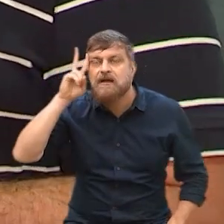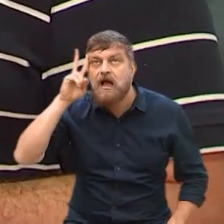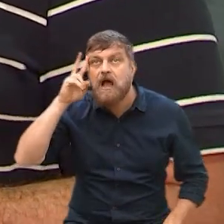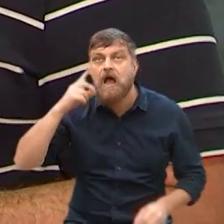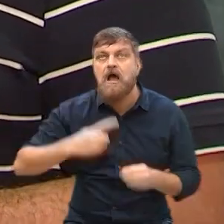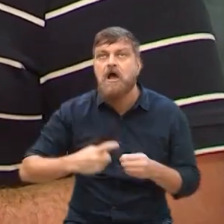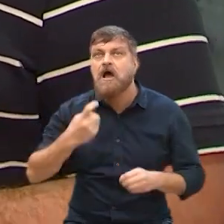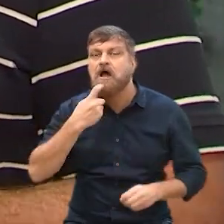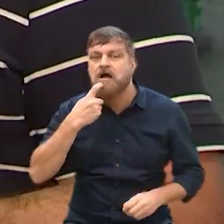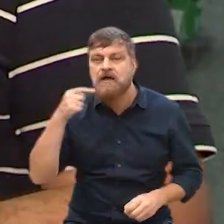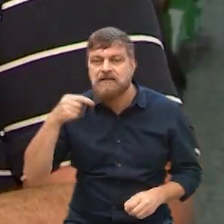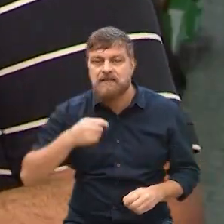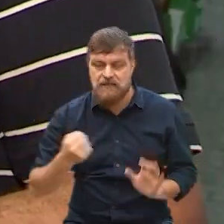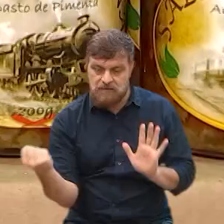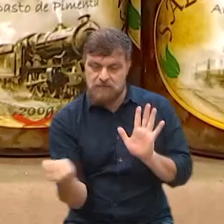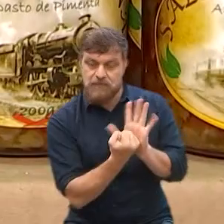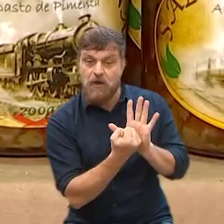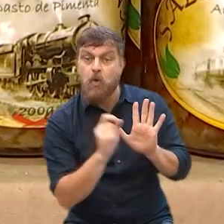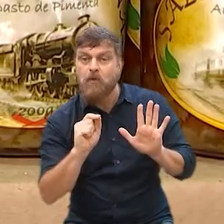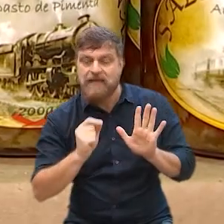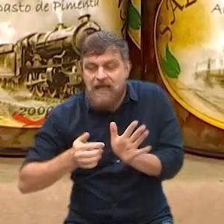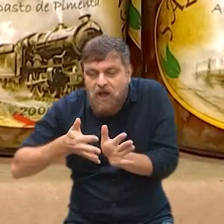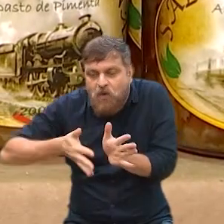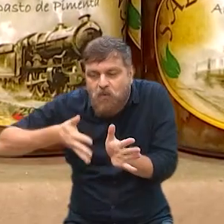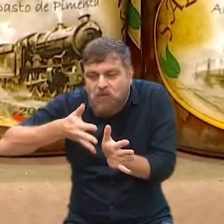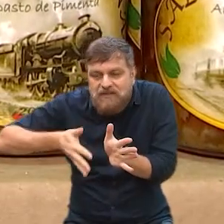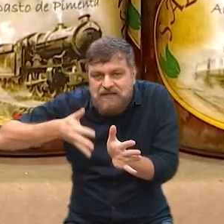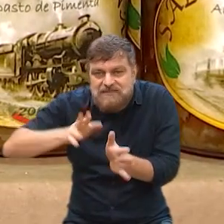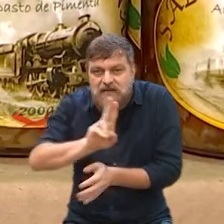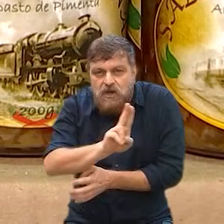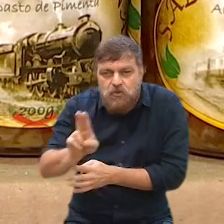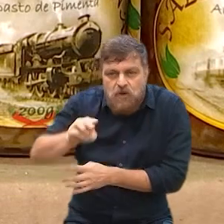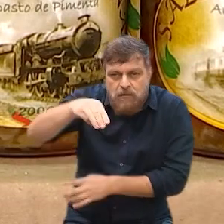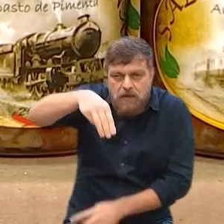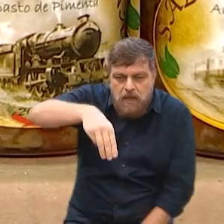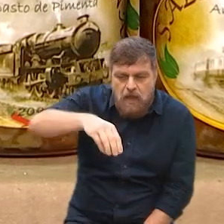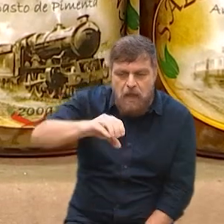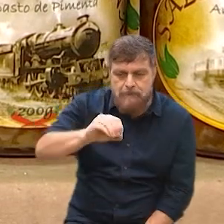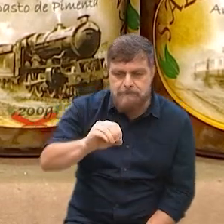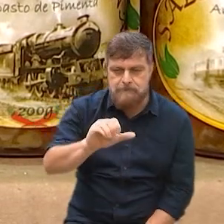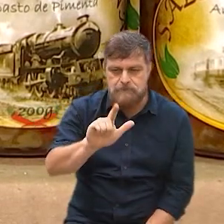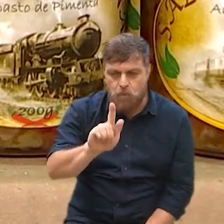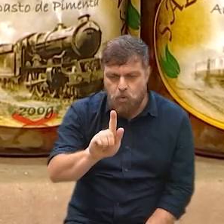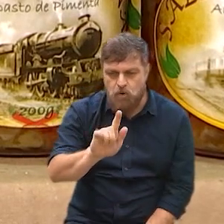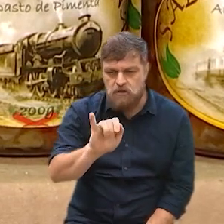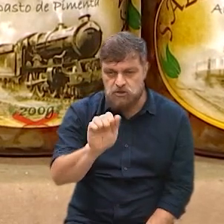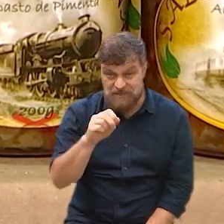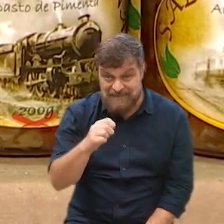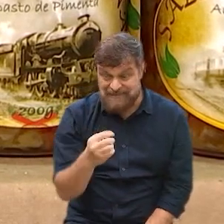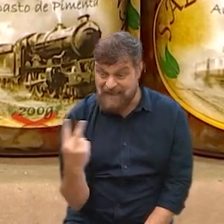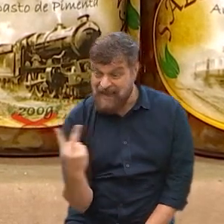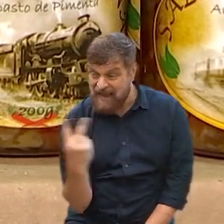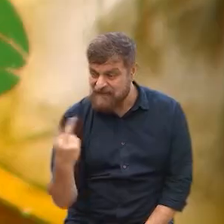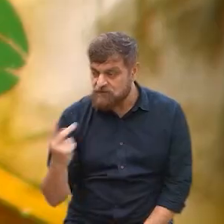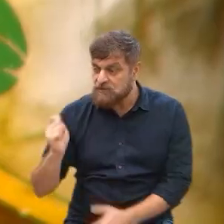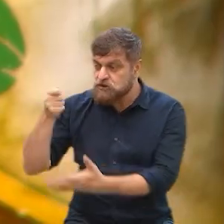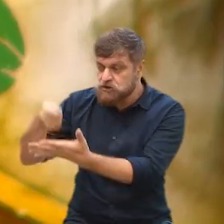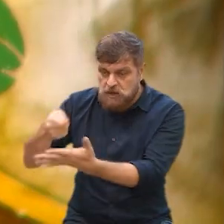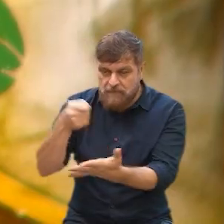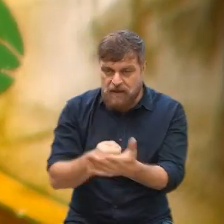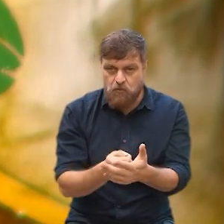isso que ela tem esse trenzinho e o nome Mogiana também. Foram R$ 1.200 de cada sócio, né? Lá